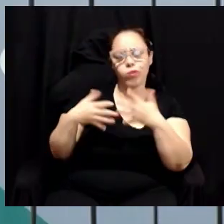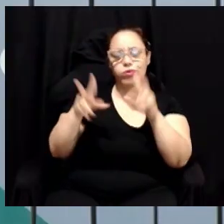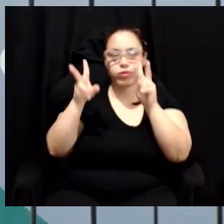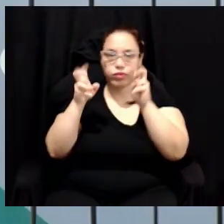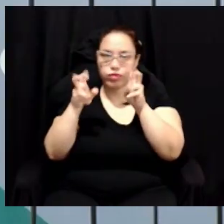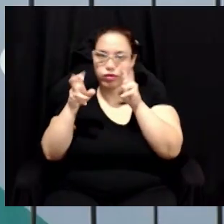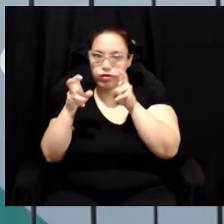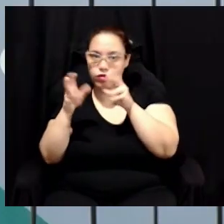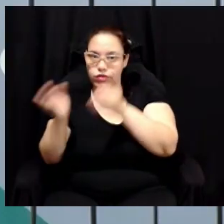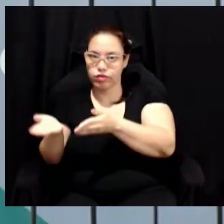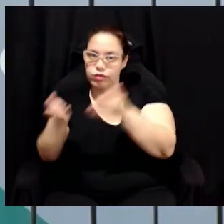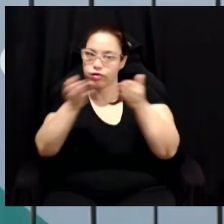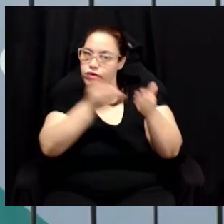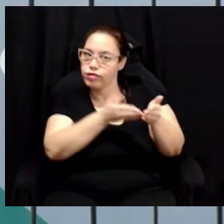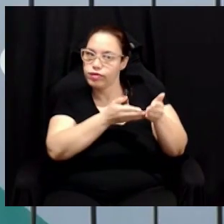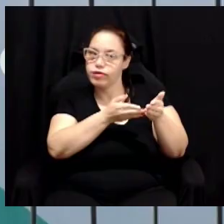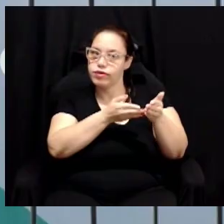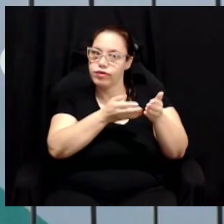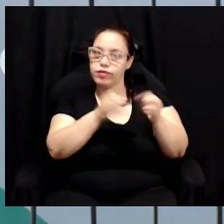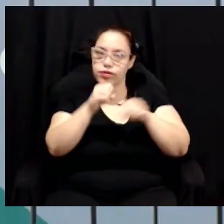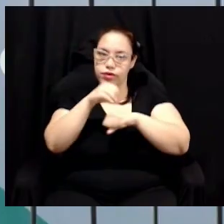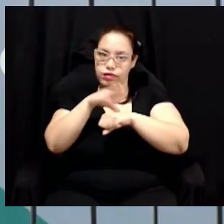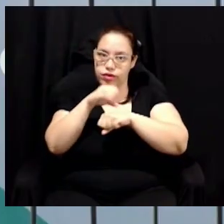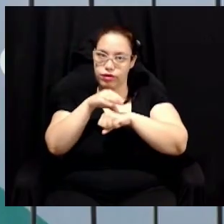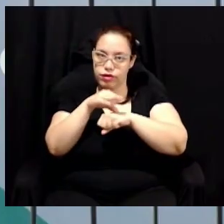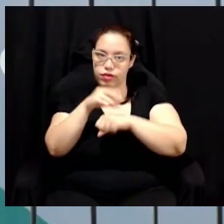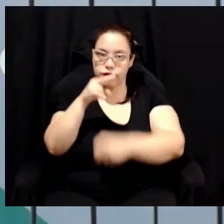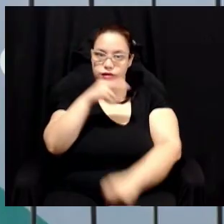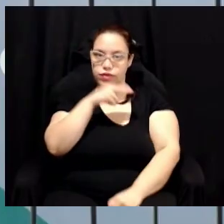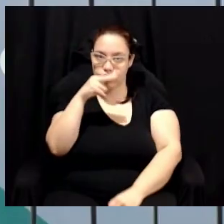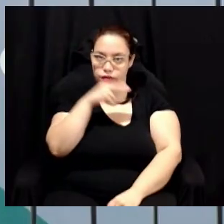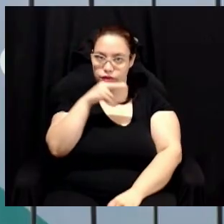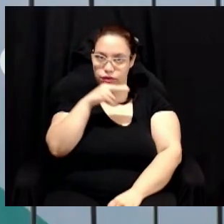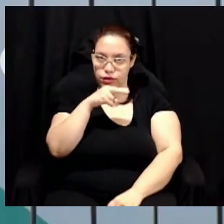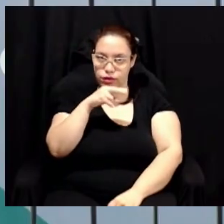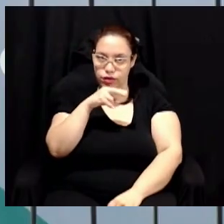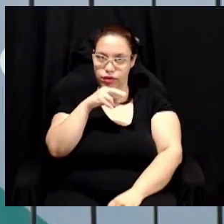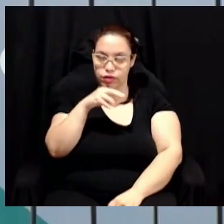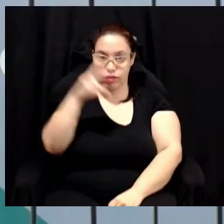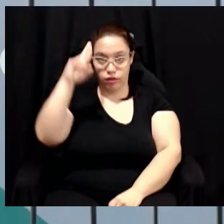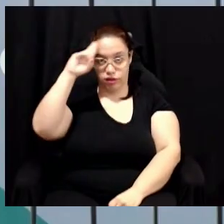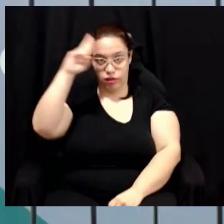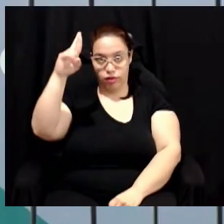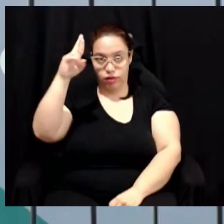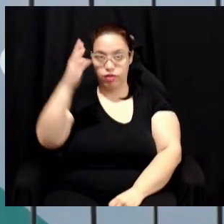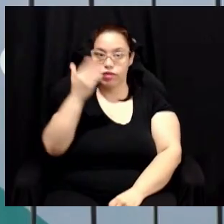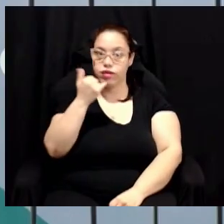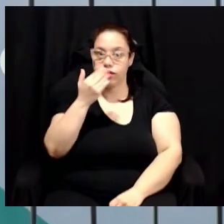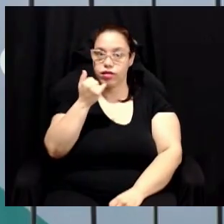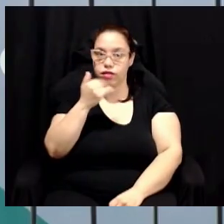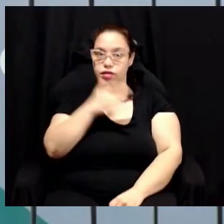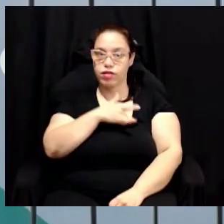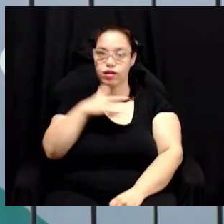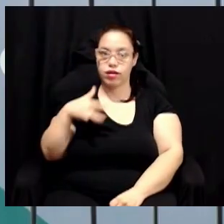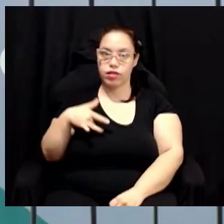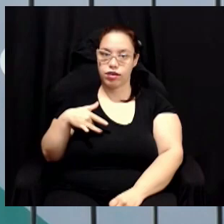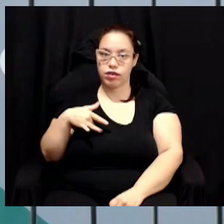tema, trazendo muitas dicas, é a nutricionista e chefe de alimentação